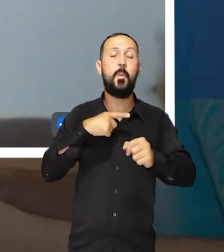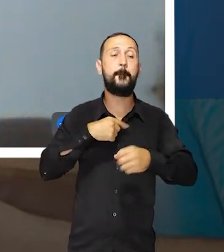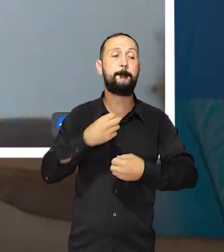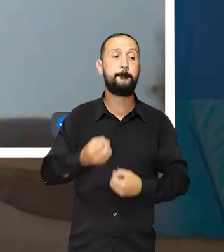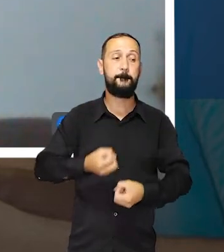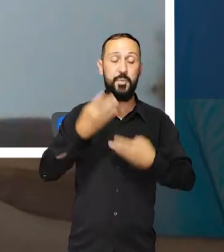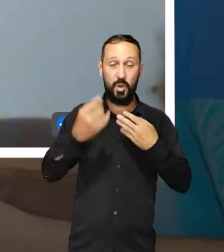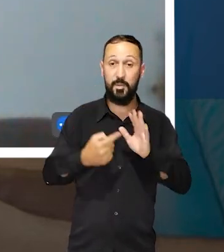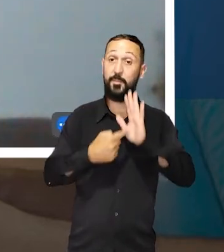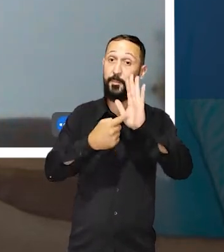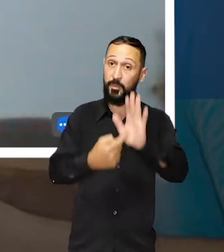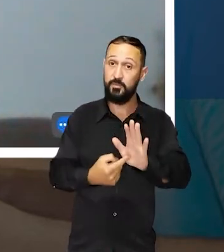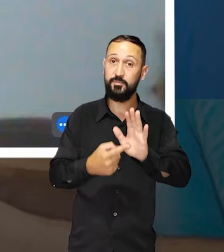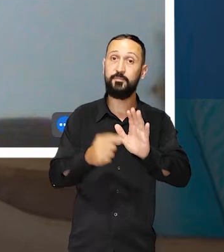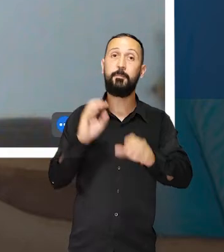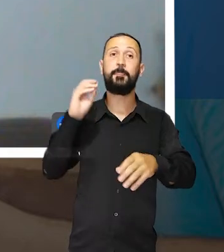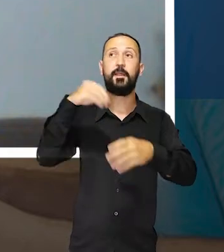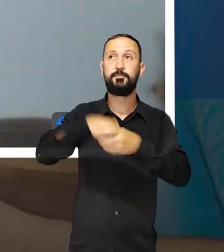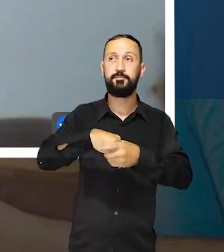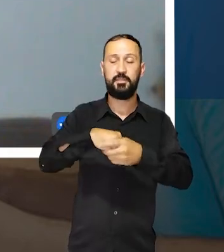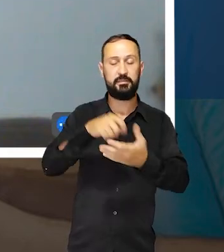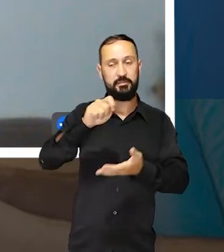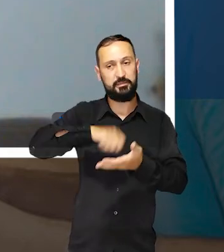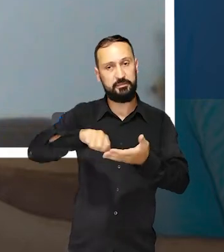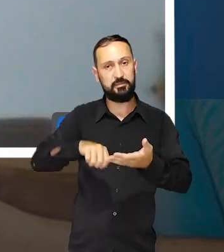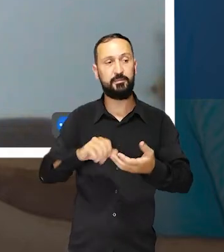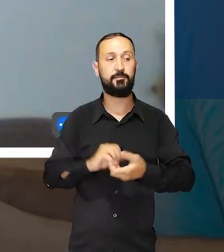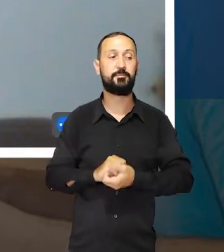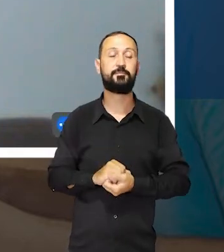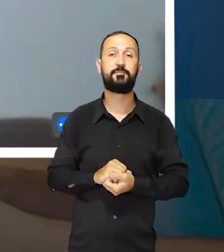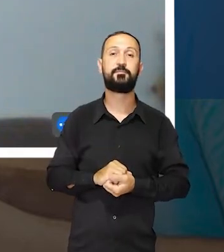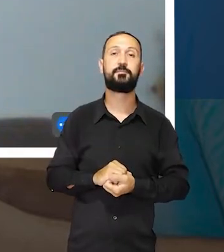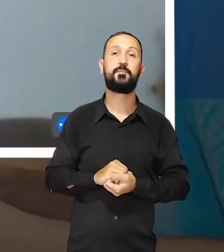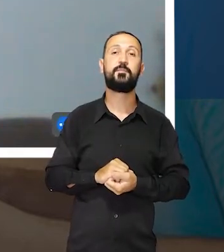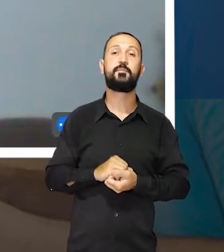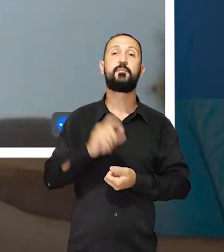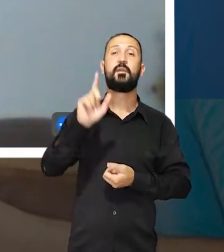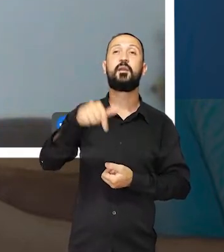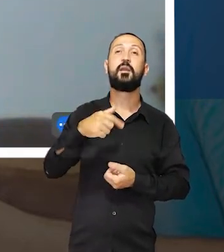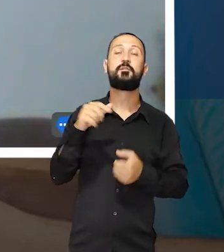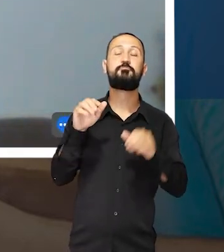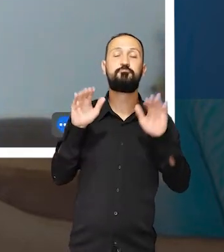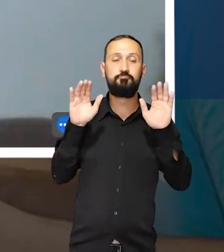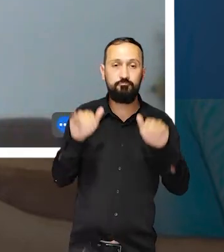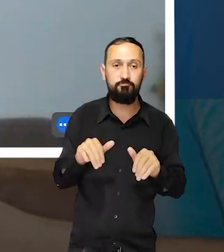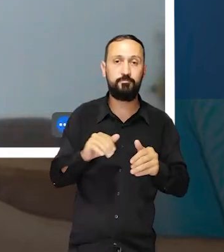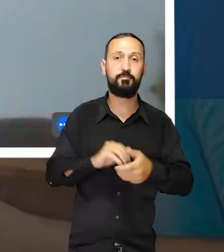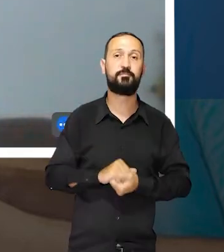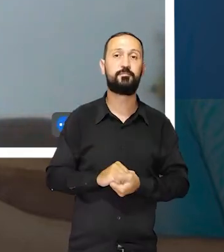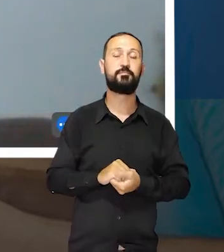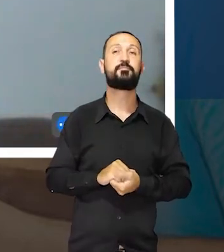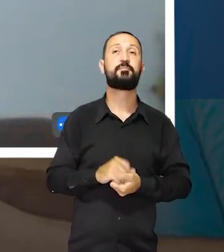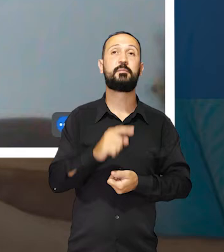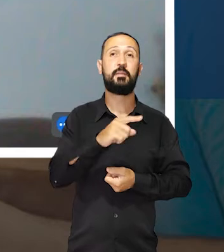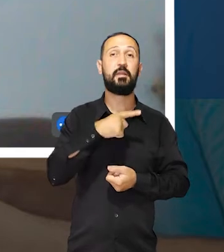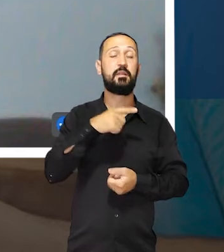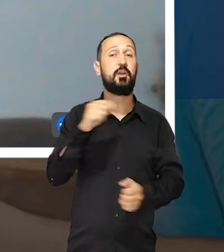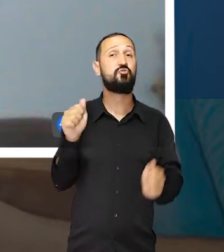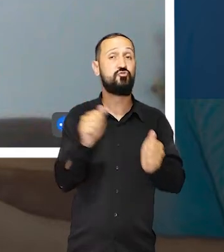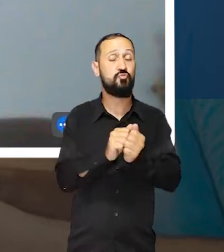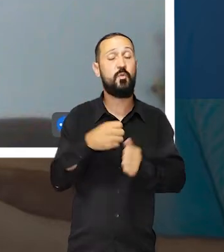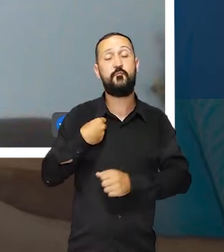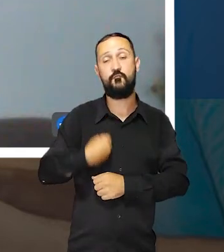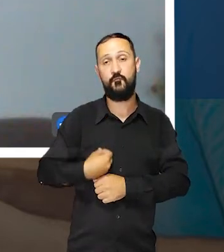tudo isso o poeta coloca na sua obra. Ele é um insubmisso,